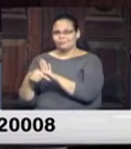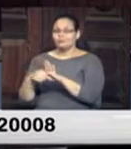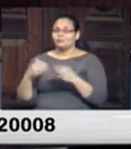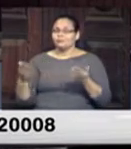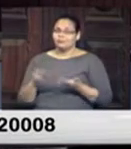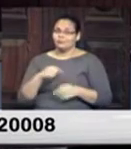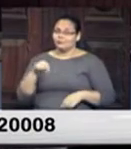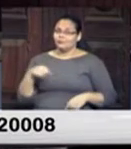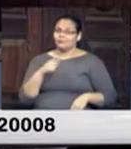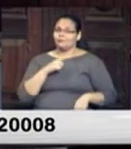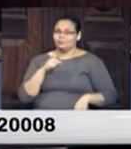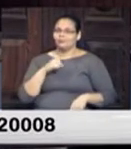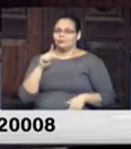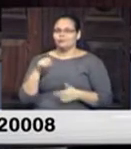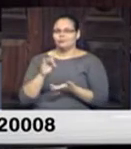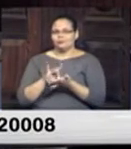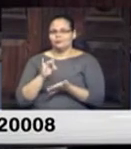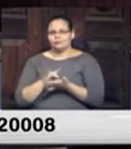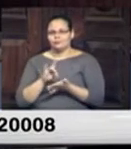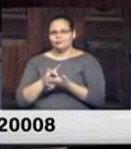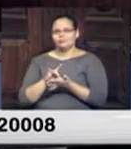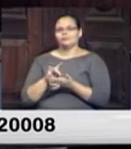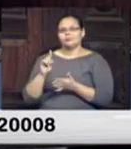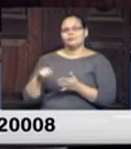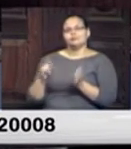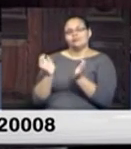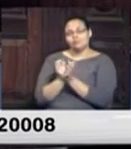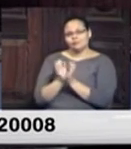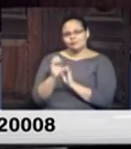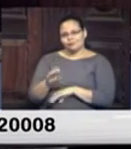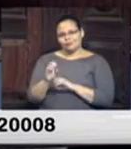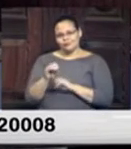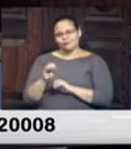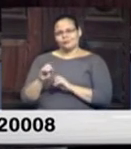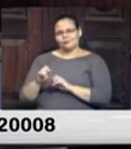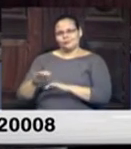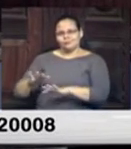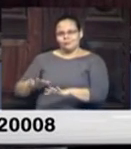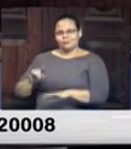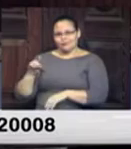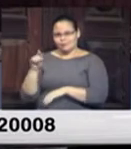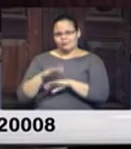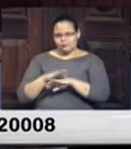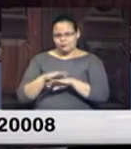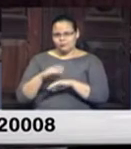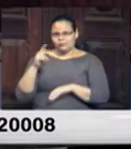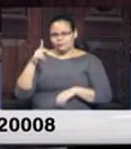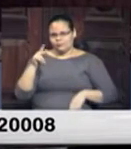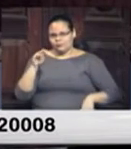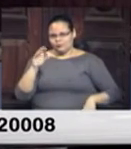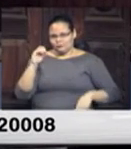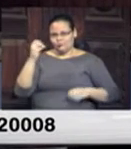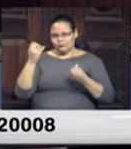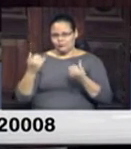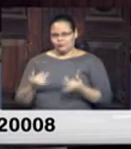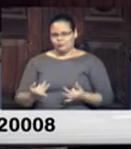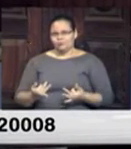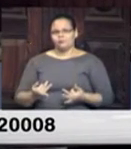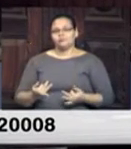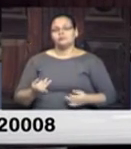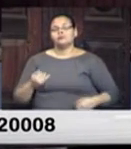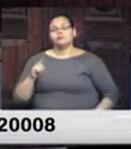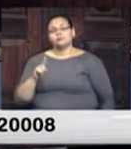Hoje tivemos, é verdade, uma audiência da Comissão de Educação, como já relatado pelo Paulo agora há pouco, uma